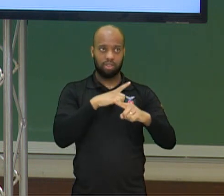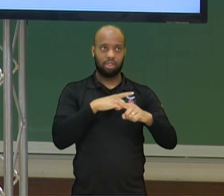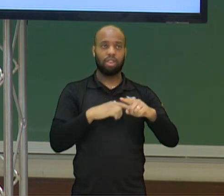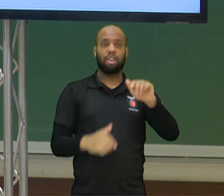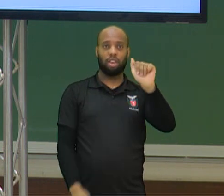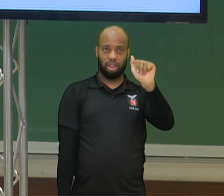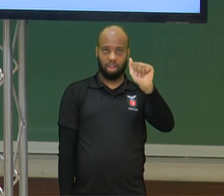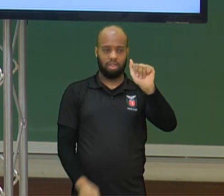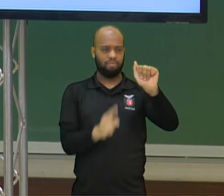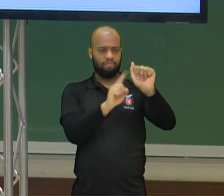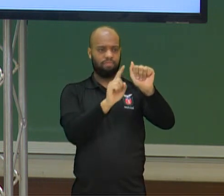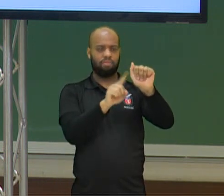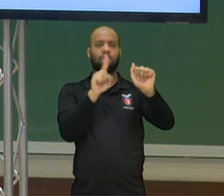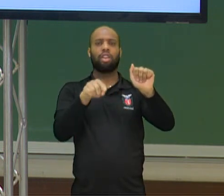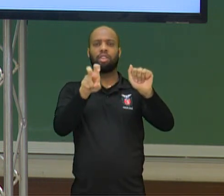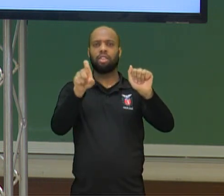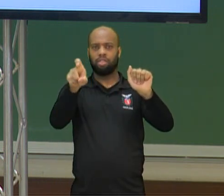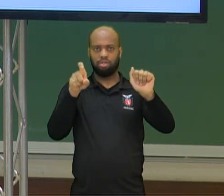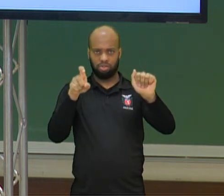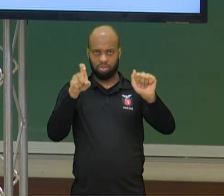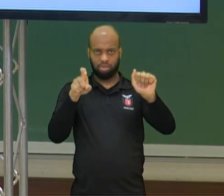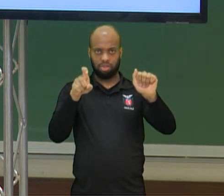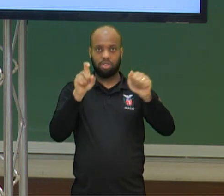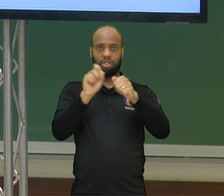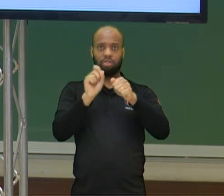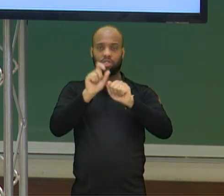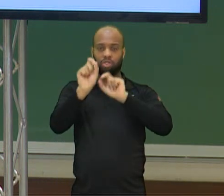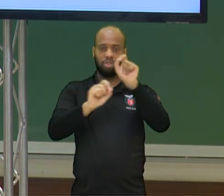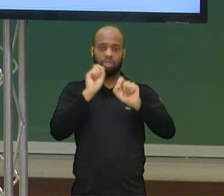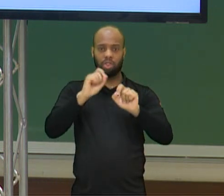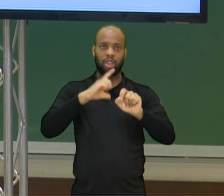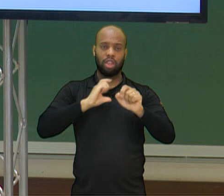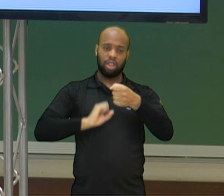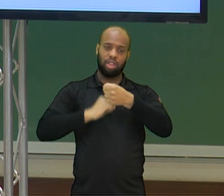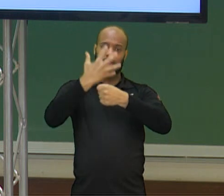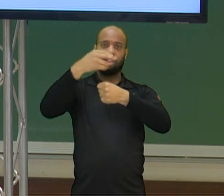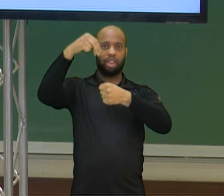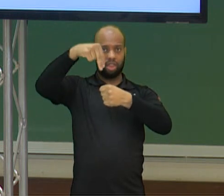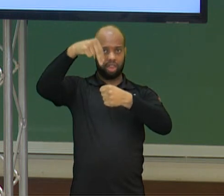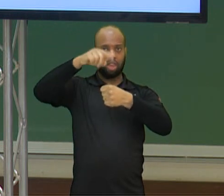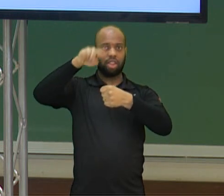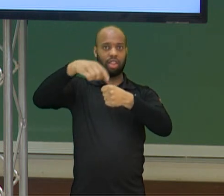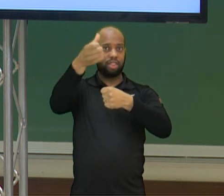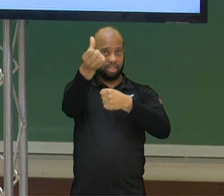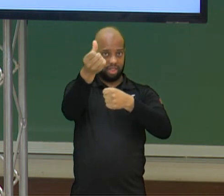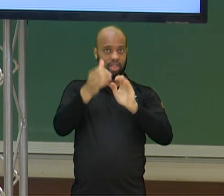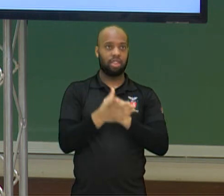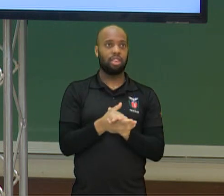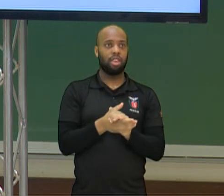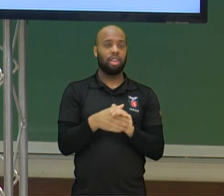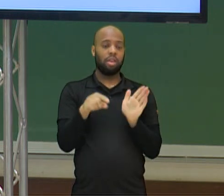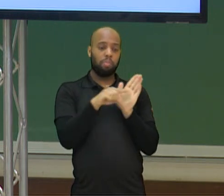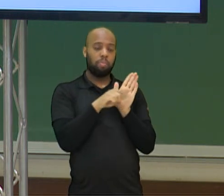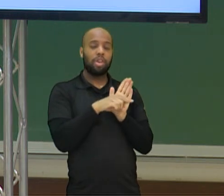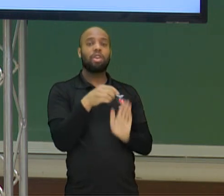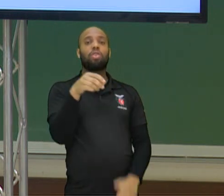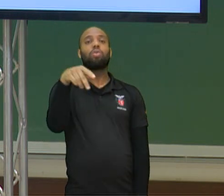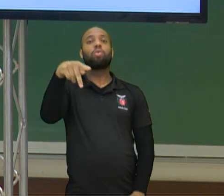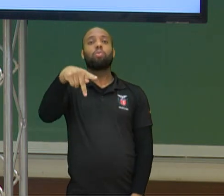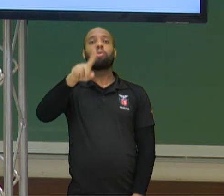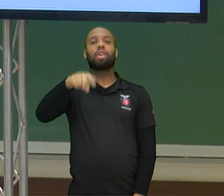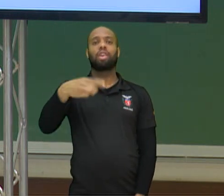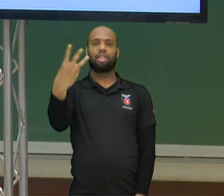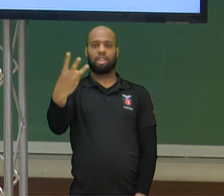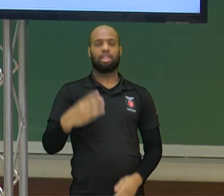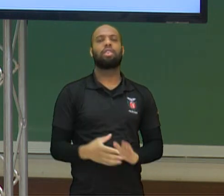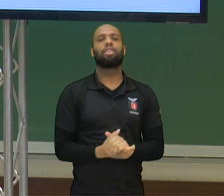A, que é 5x, elevado ao N, que é 6, menos o nosso P, que é